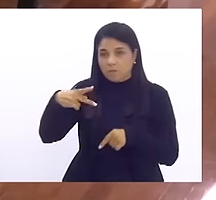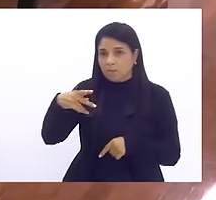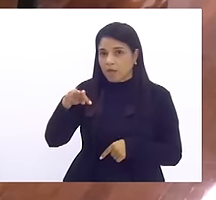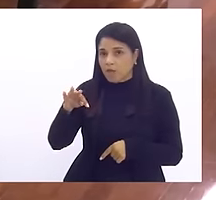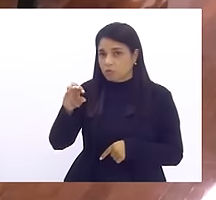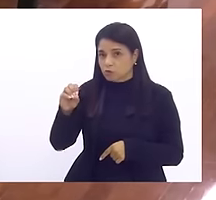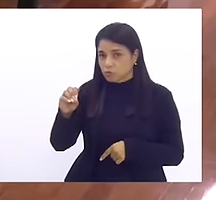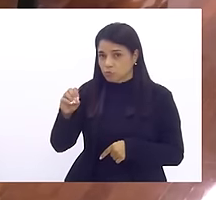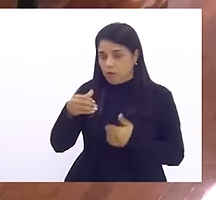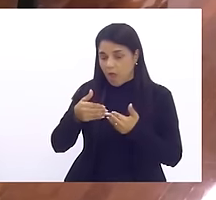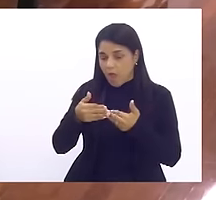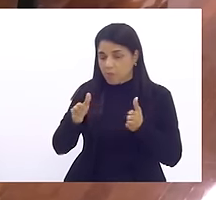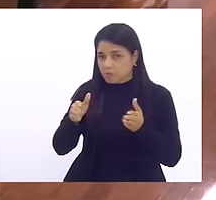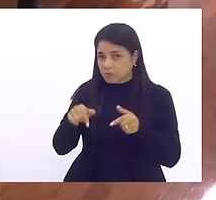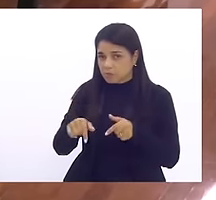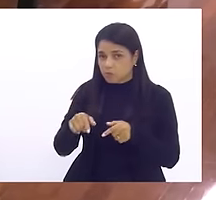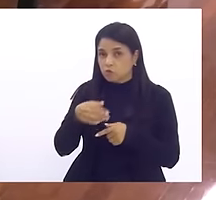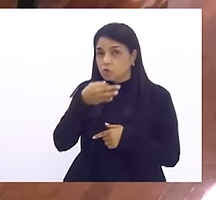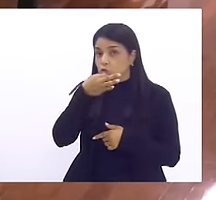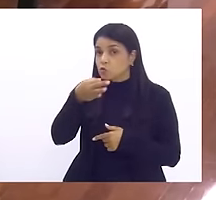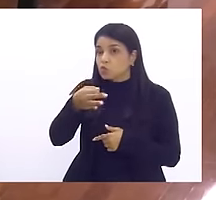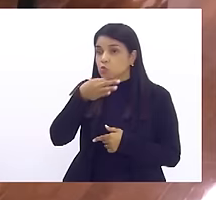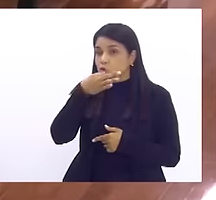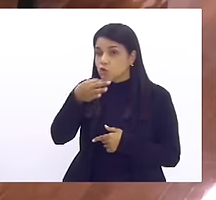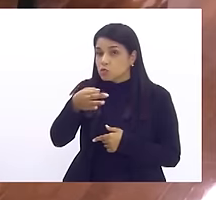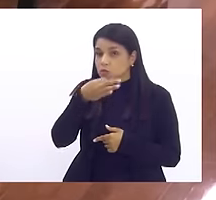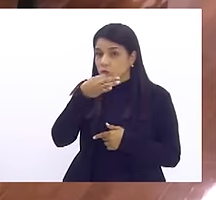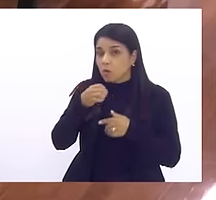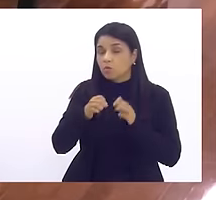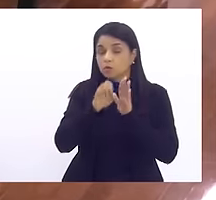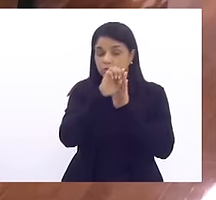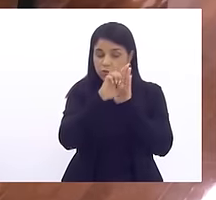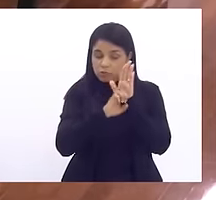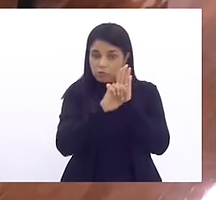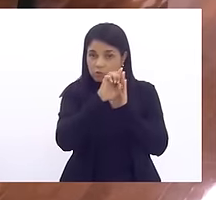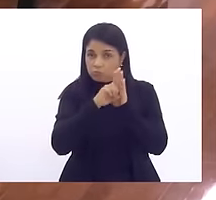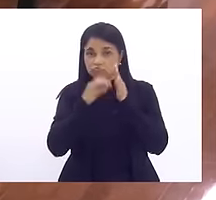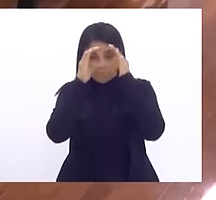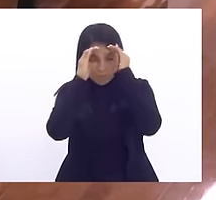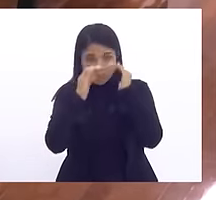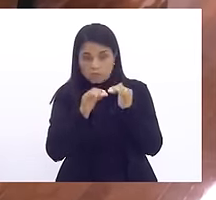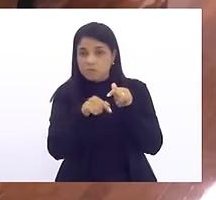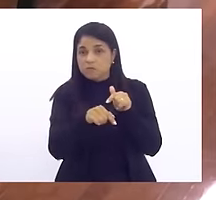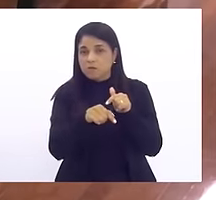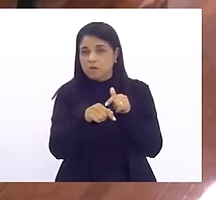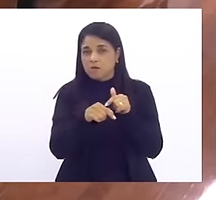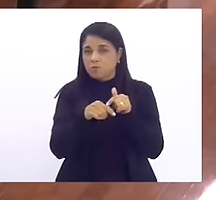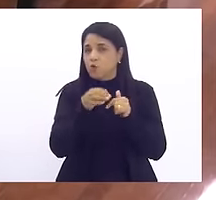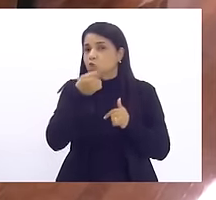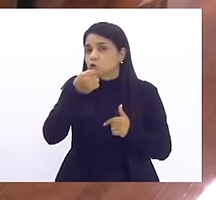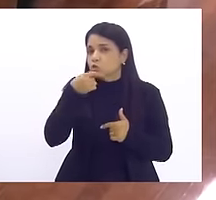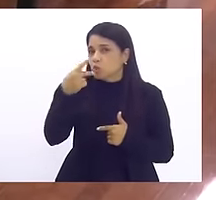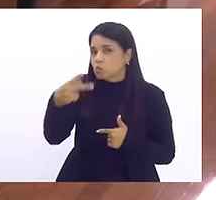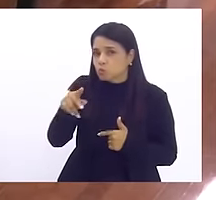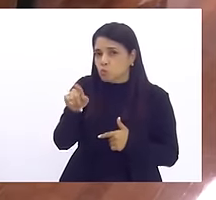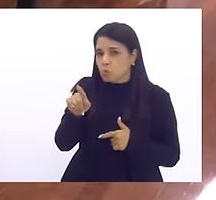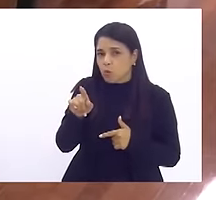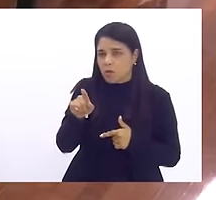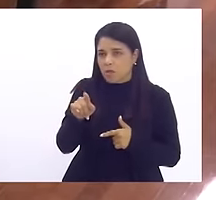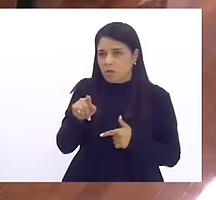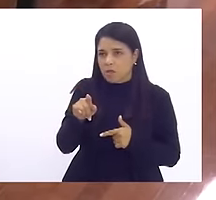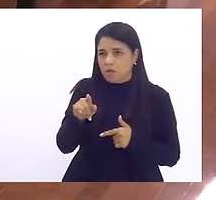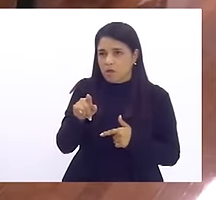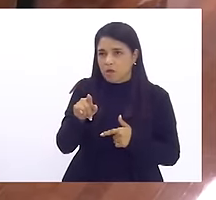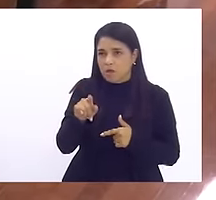é uma sugestão não é sugestão vai ter que obedecer não é sugestão sua o